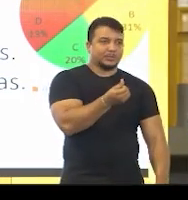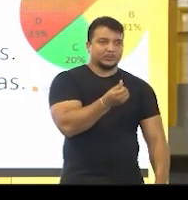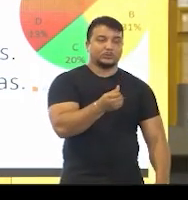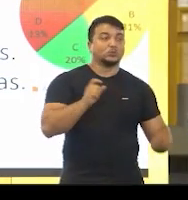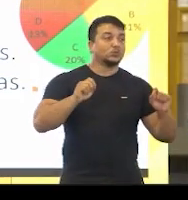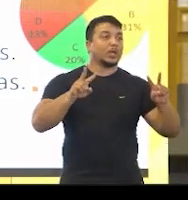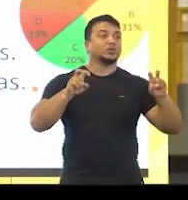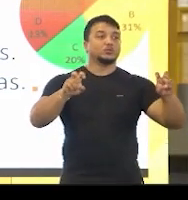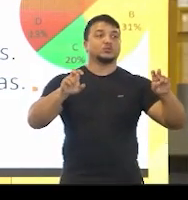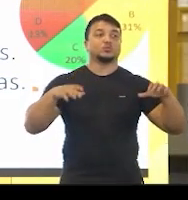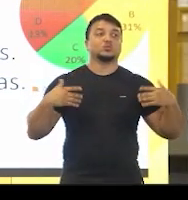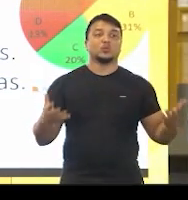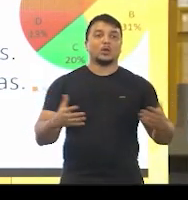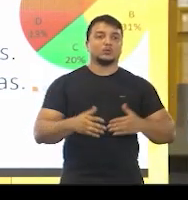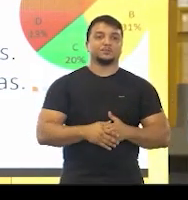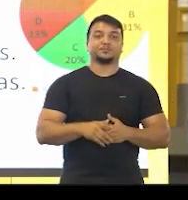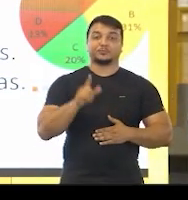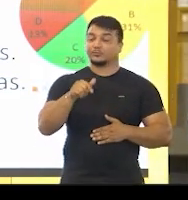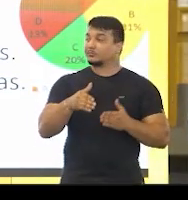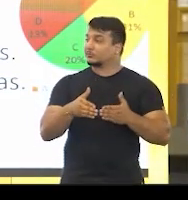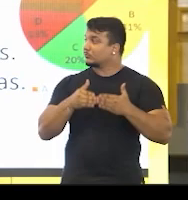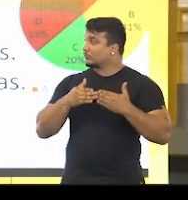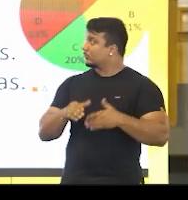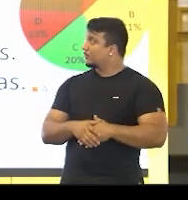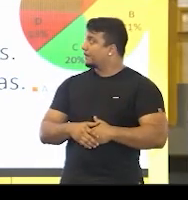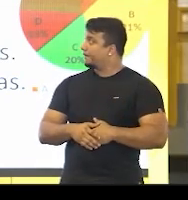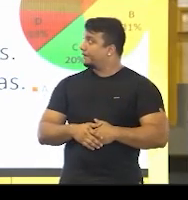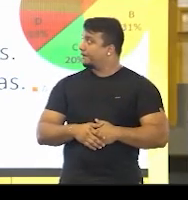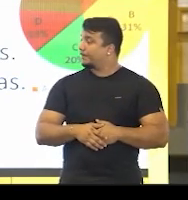que a habilidade pede, pessoal? Ela pede o quê?